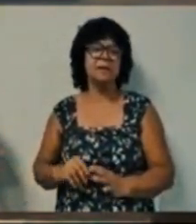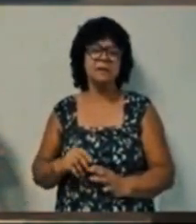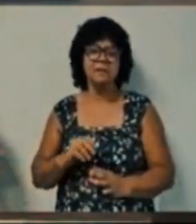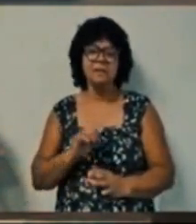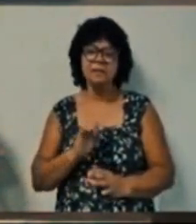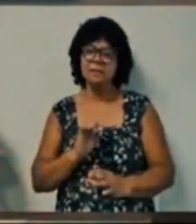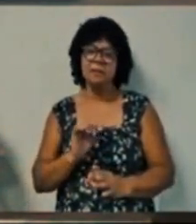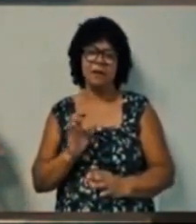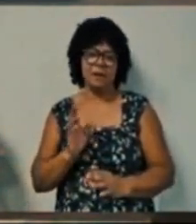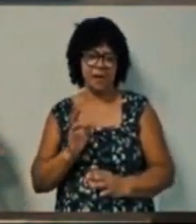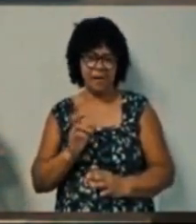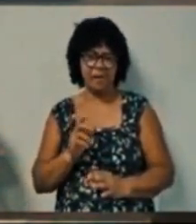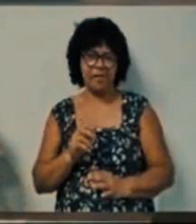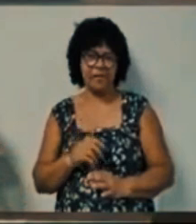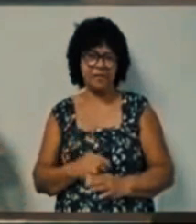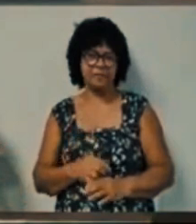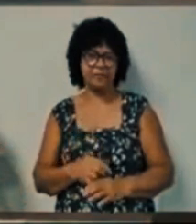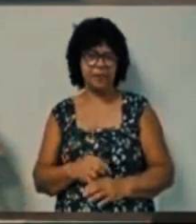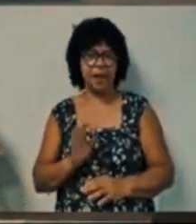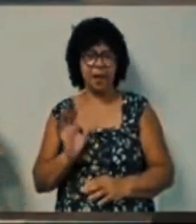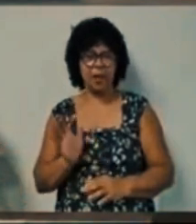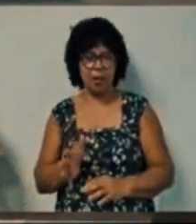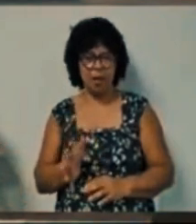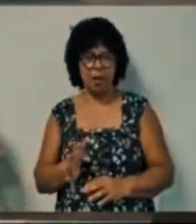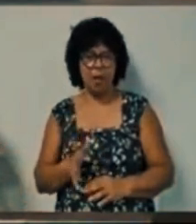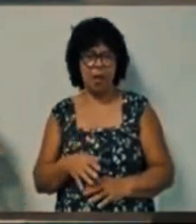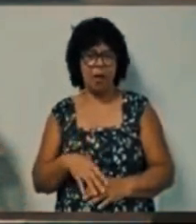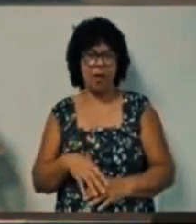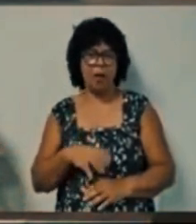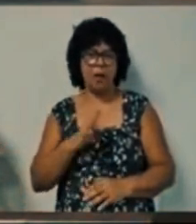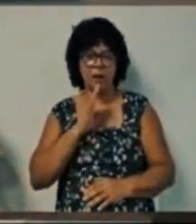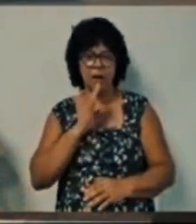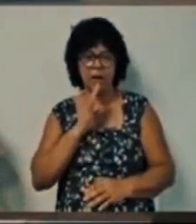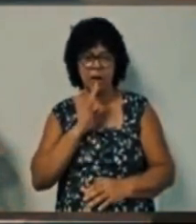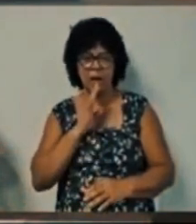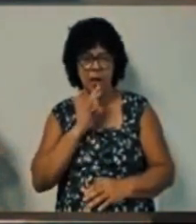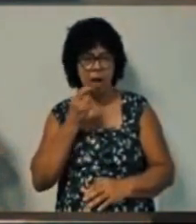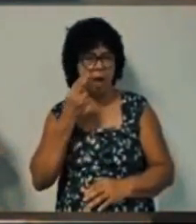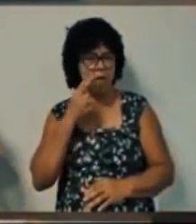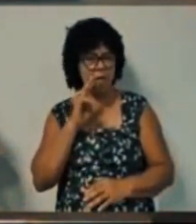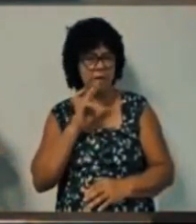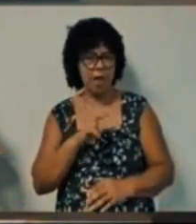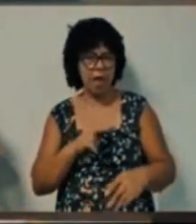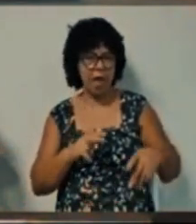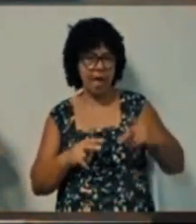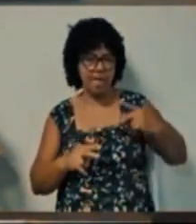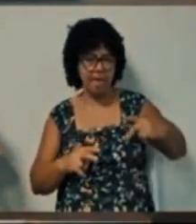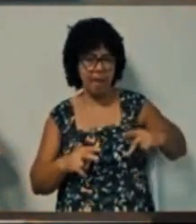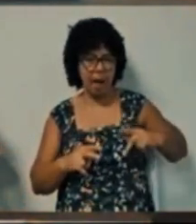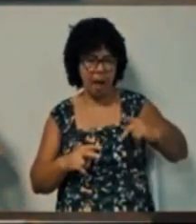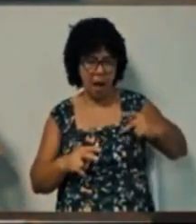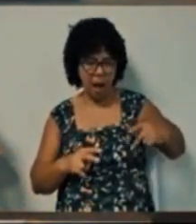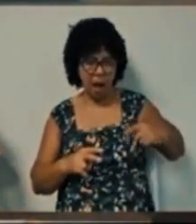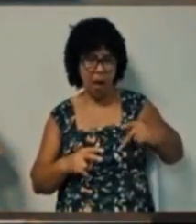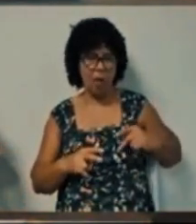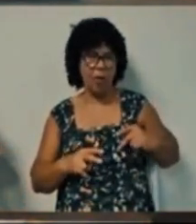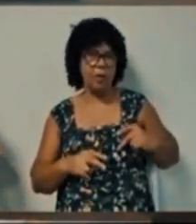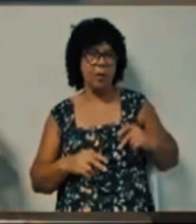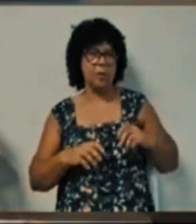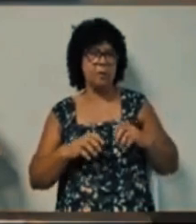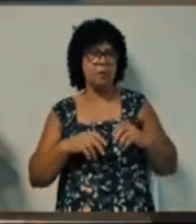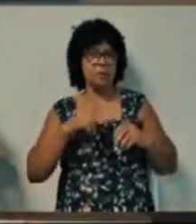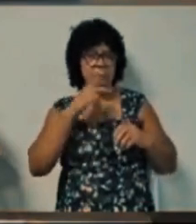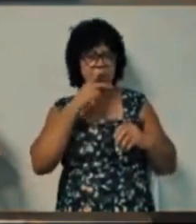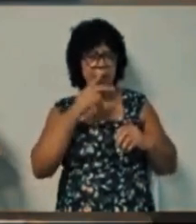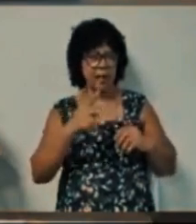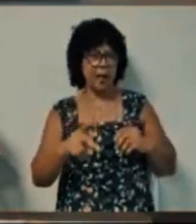lá tem um homem chamado Paulo. Diz que esse homem é muito usado por Deus.